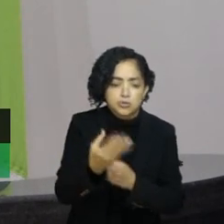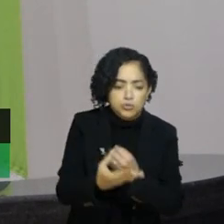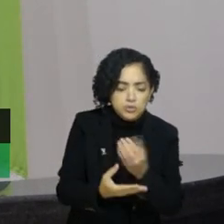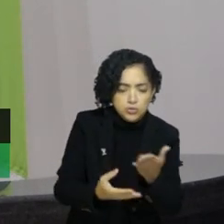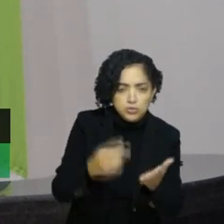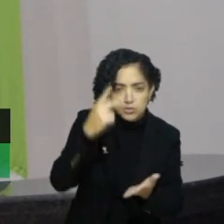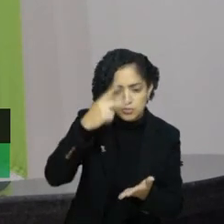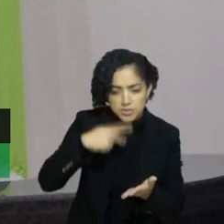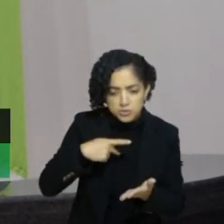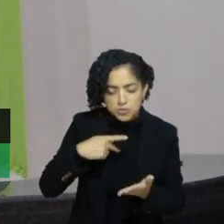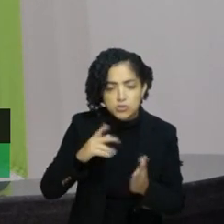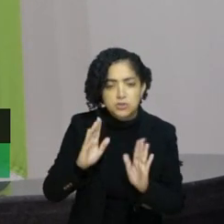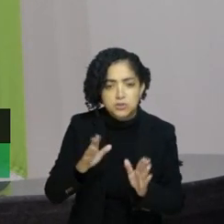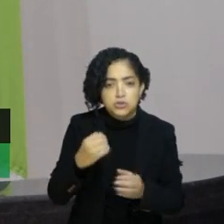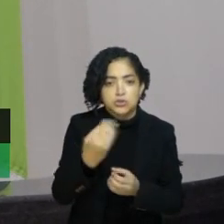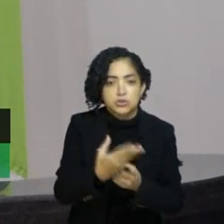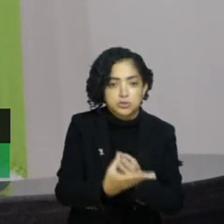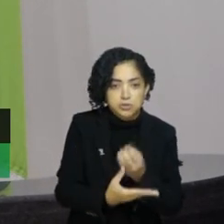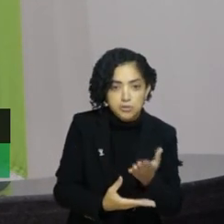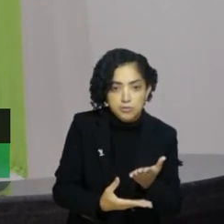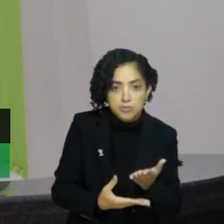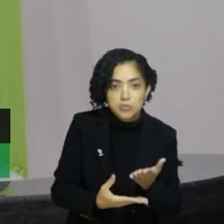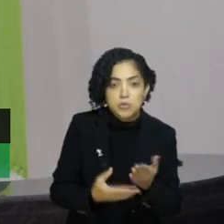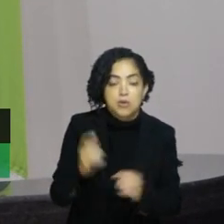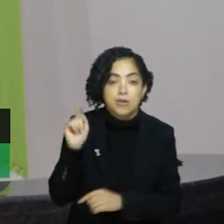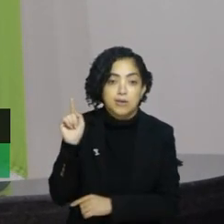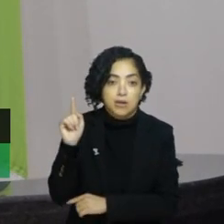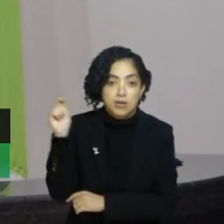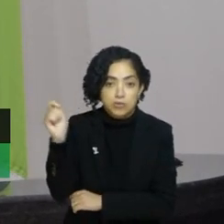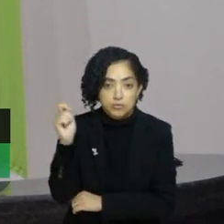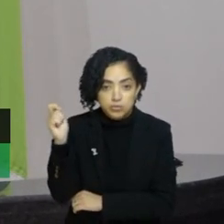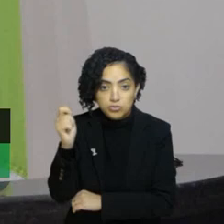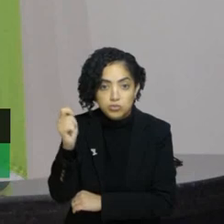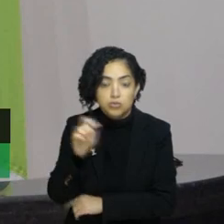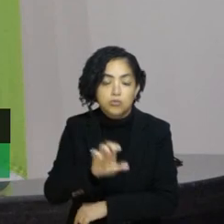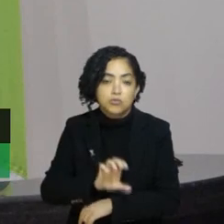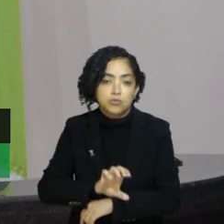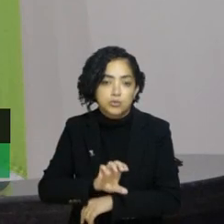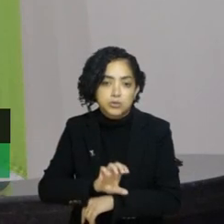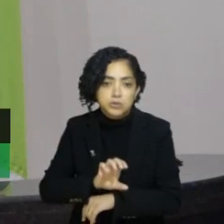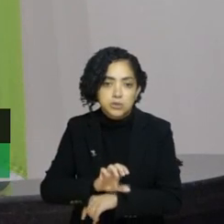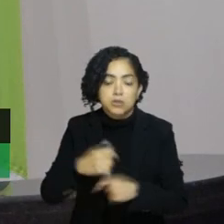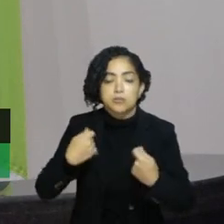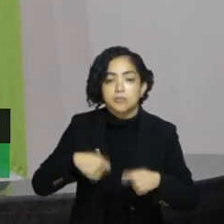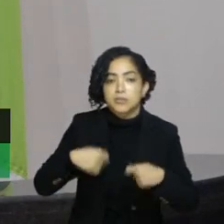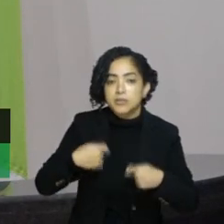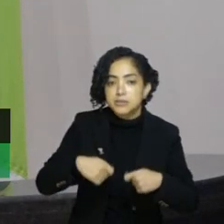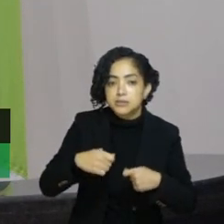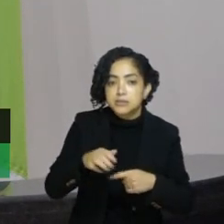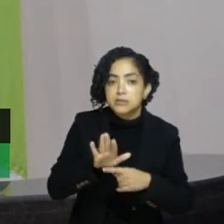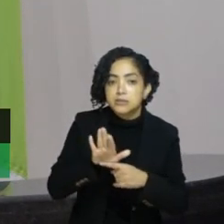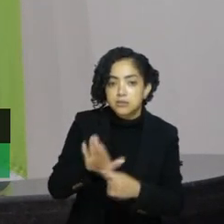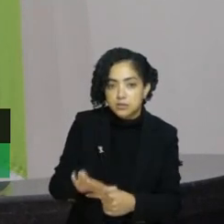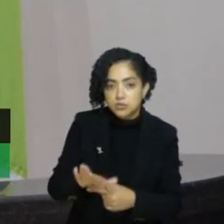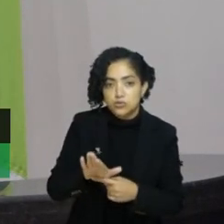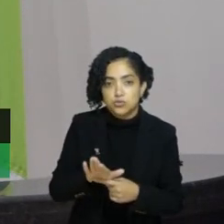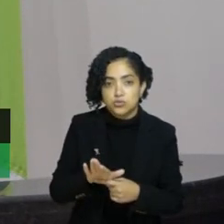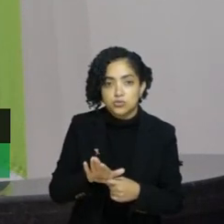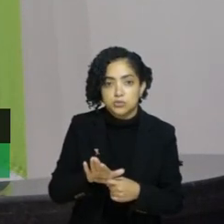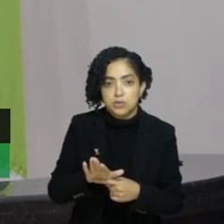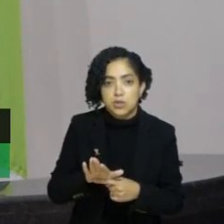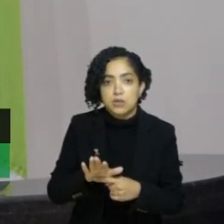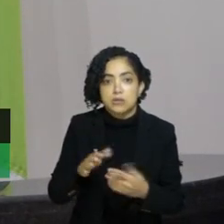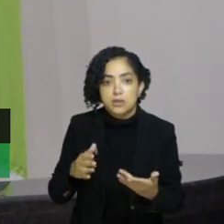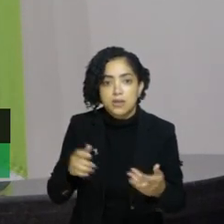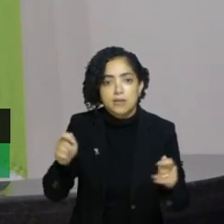de nós aqui já fizeram. O Rio Grande do Sul, nosso povo irmão, precisa da nossa ajuda. E nós temos meios e condições